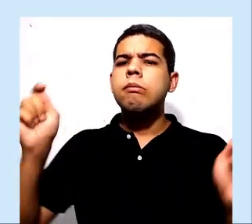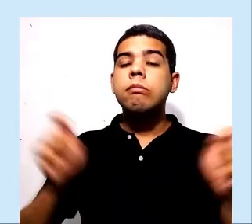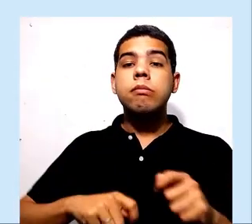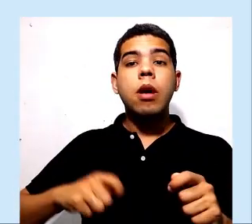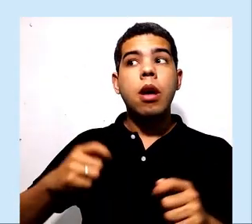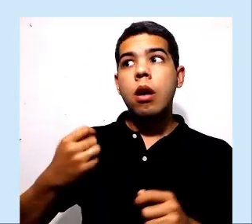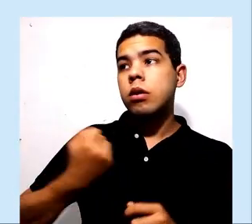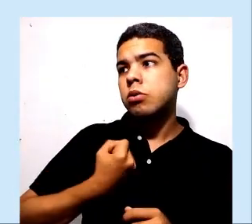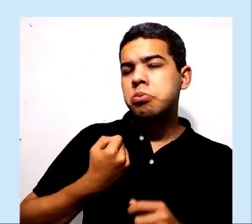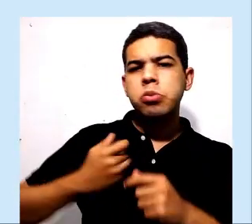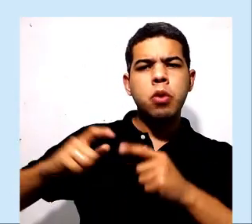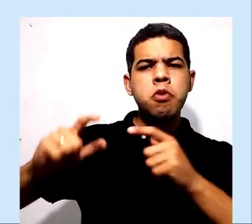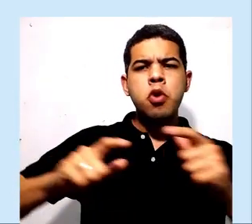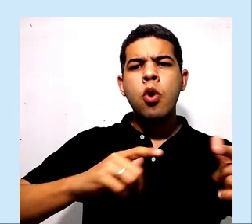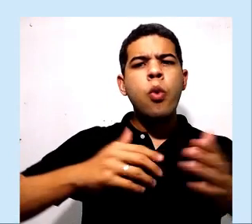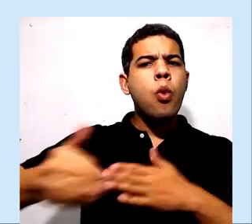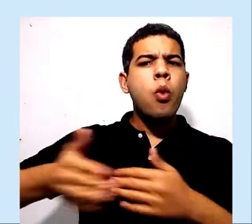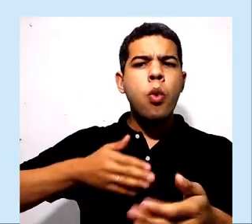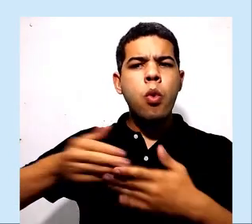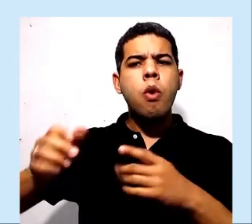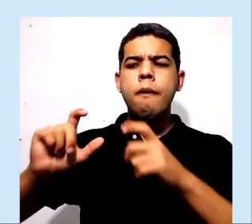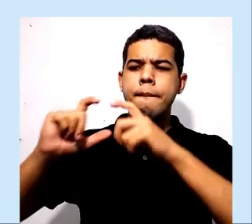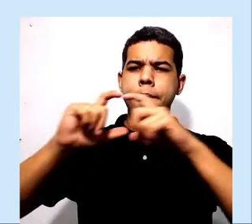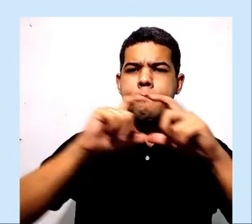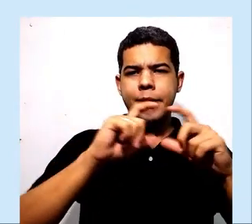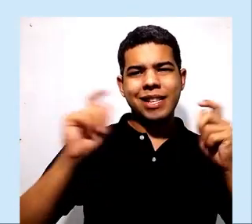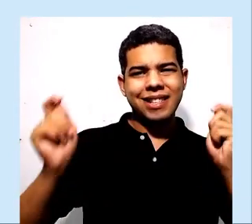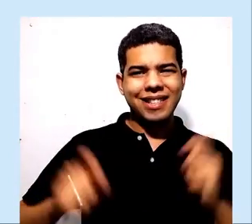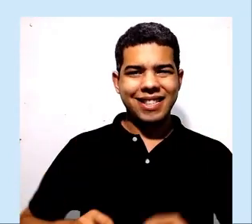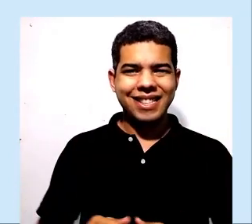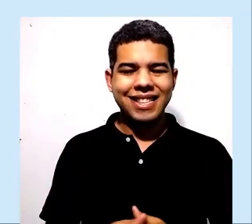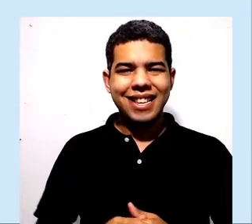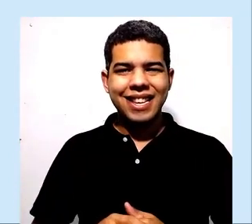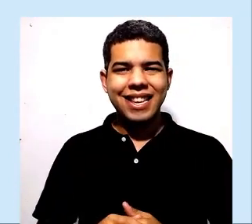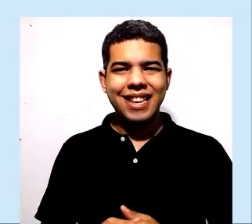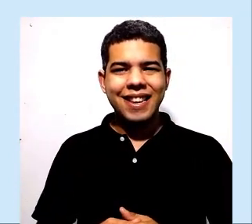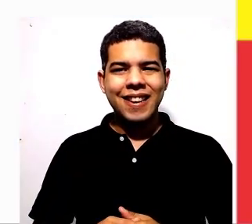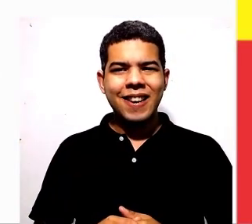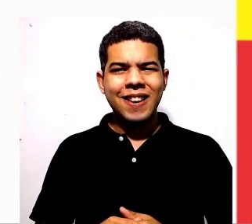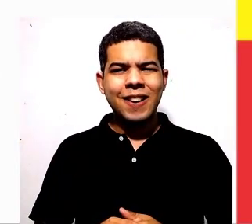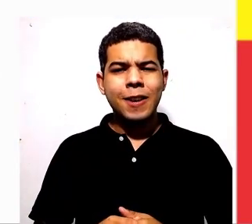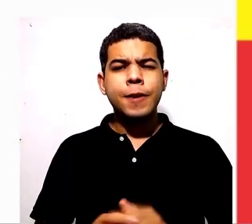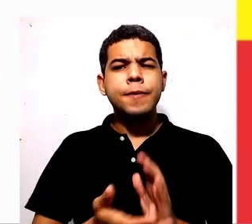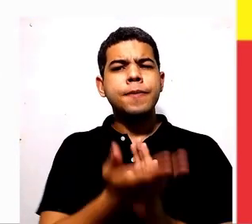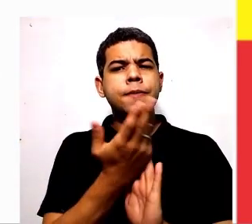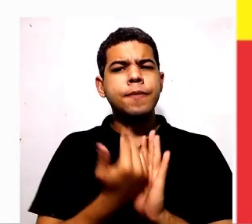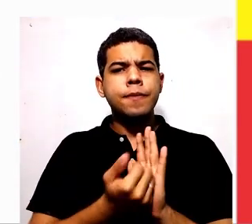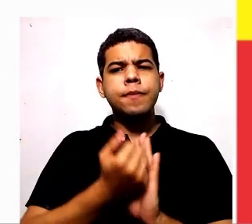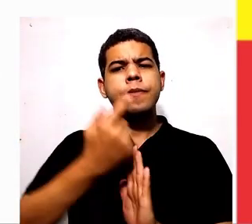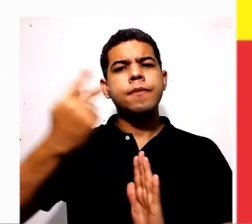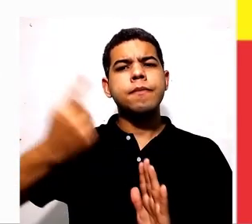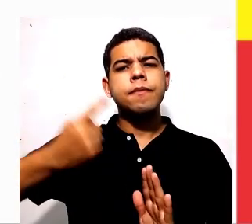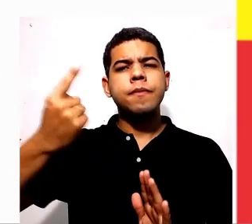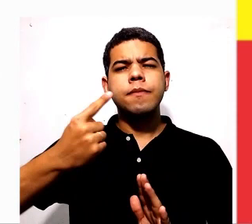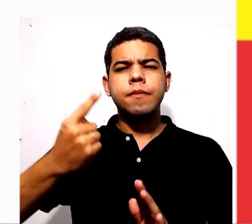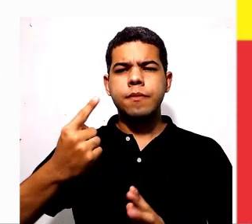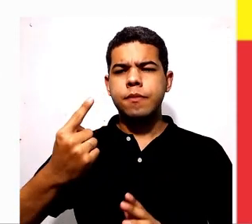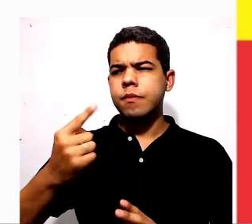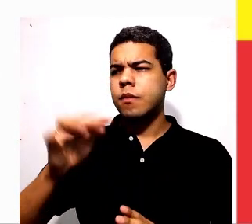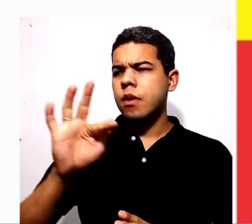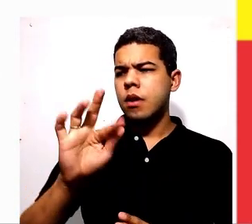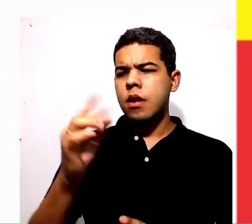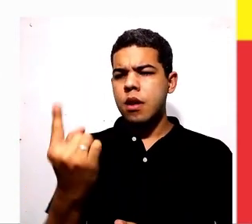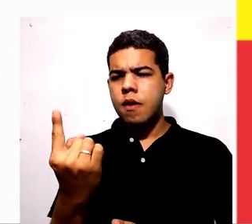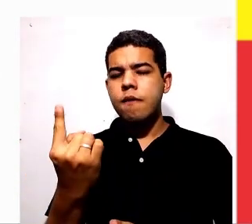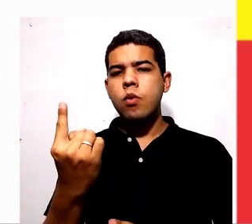qualquer posição, a quantidade de quadrados. Beleza? Observa aí, que a primeira figura a gente pode fazer assim, ó. F1 é igual a